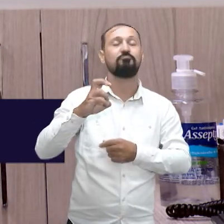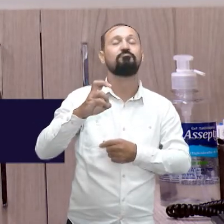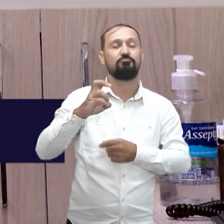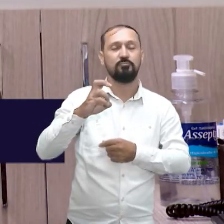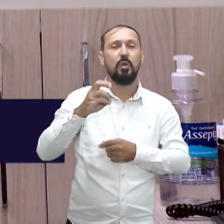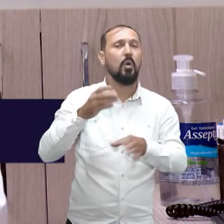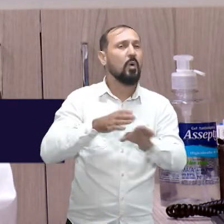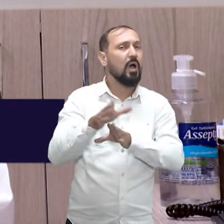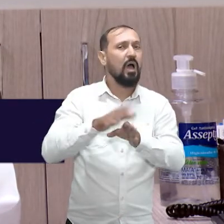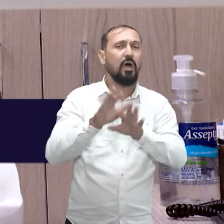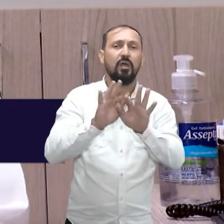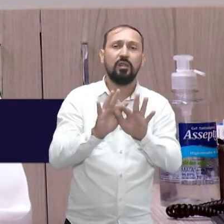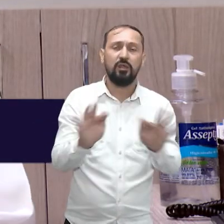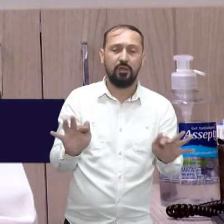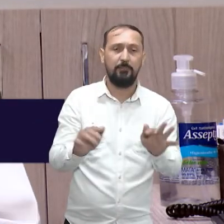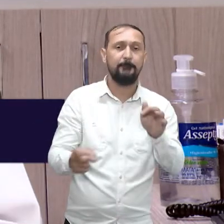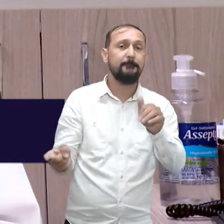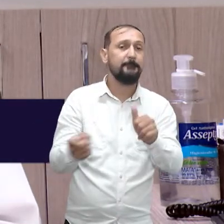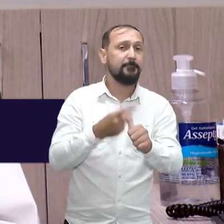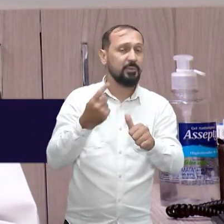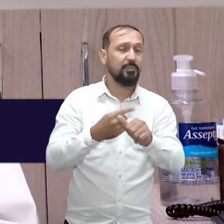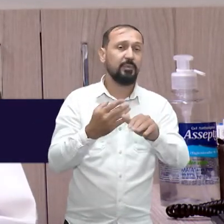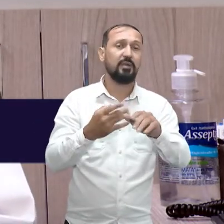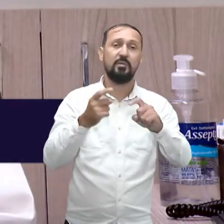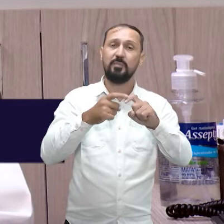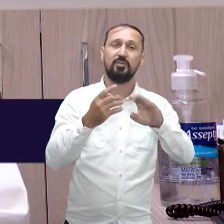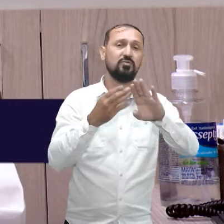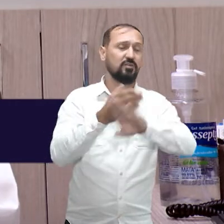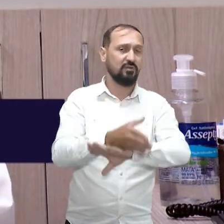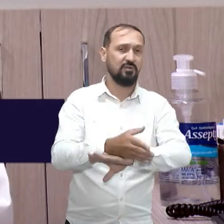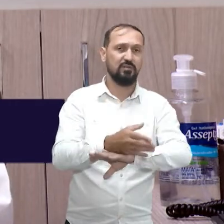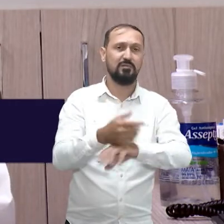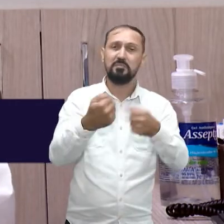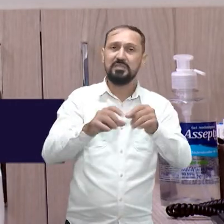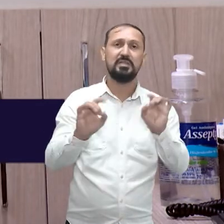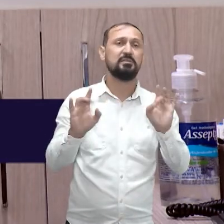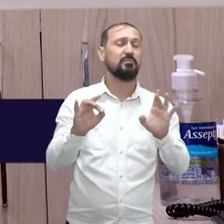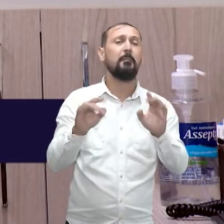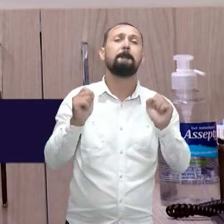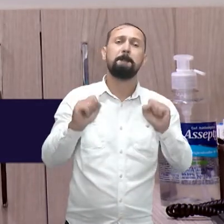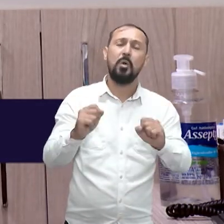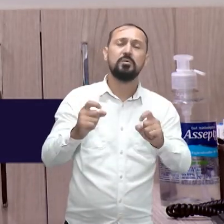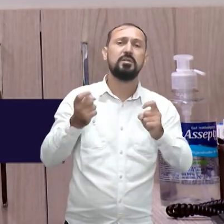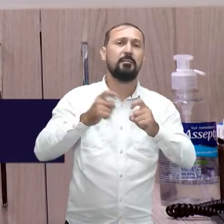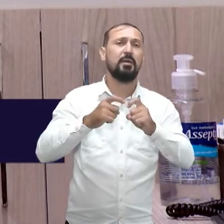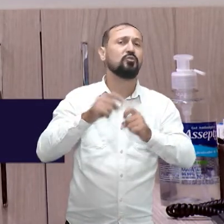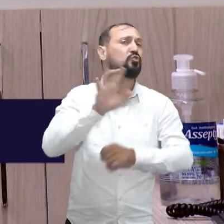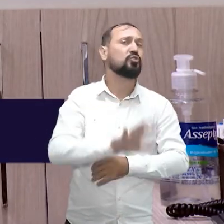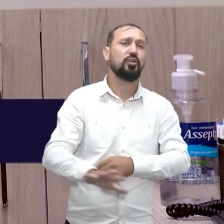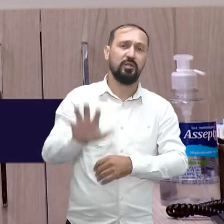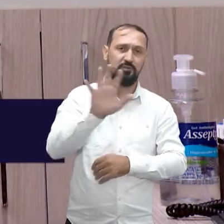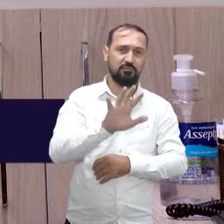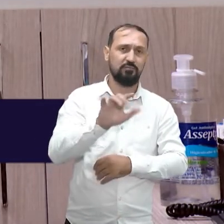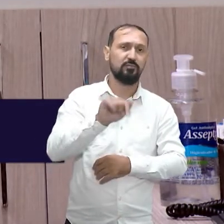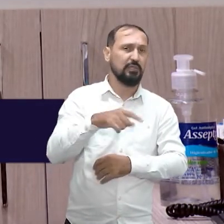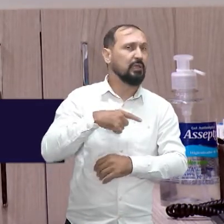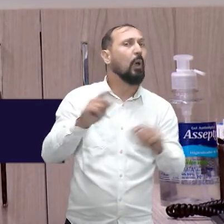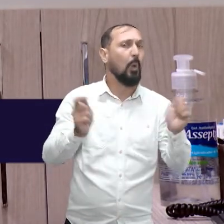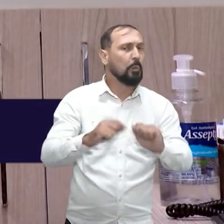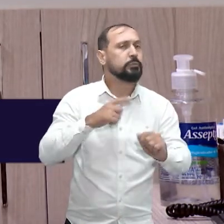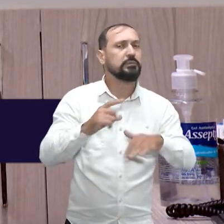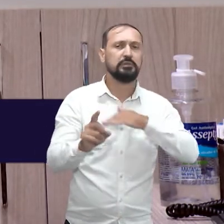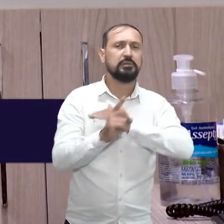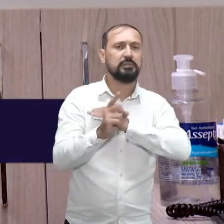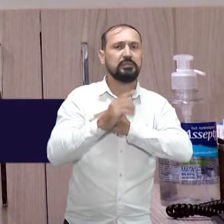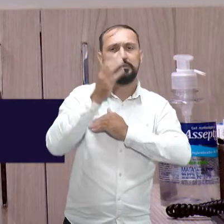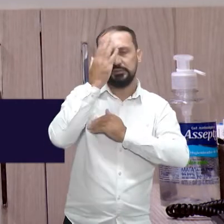de risco. Então, a orientação é muito simples. Primeiro passo é buscar um médico. E não precisa ser um especialista. Pode ser um médico